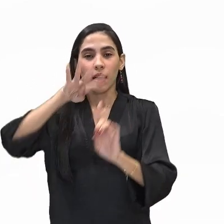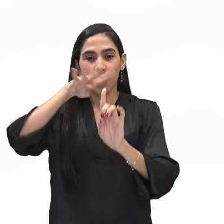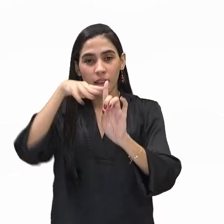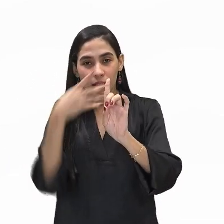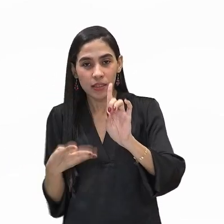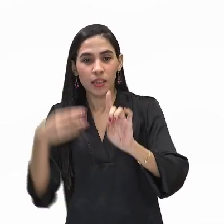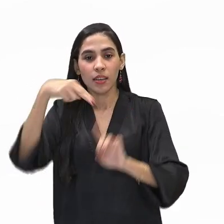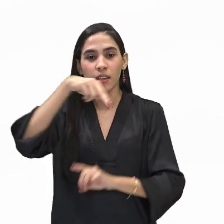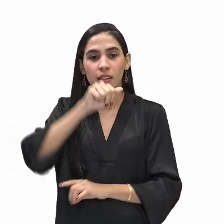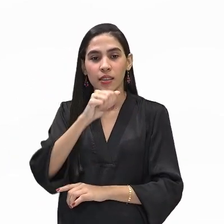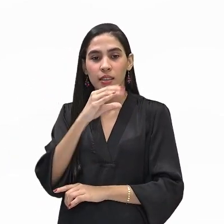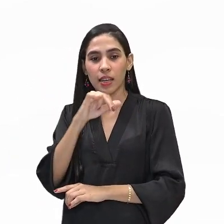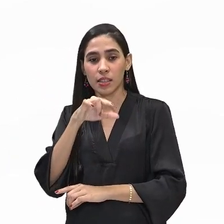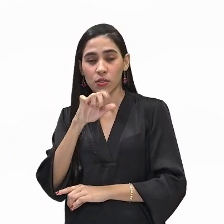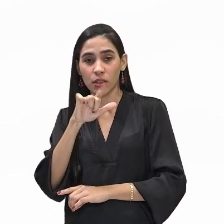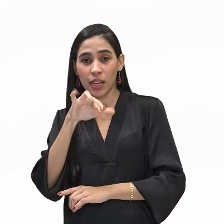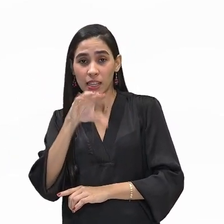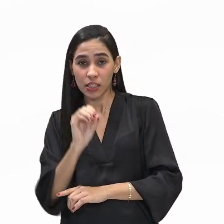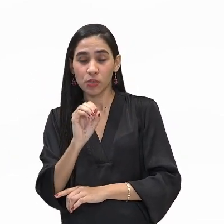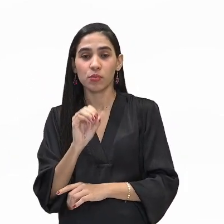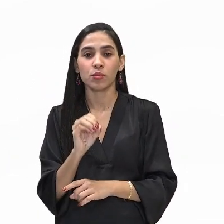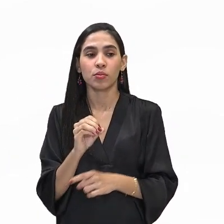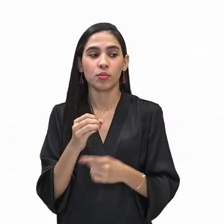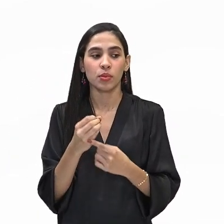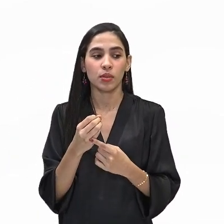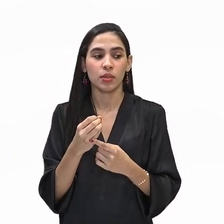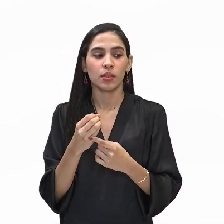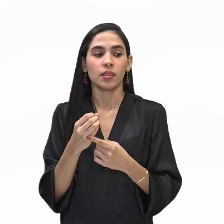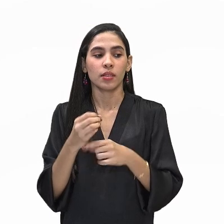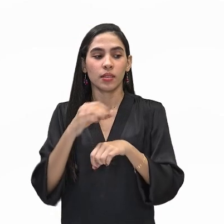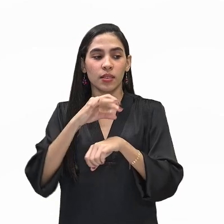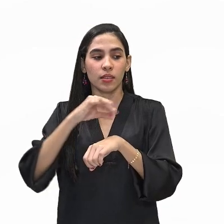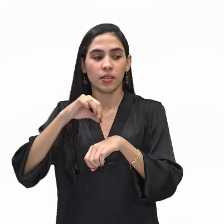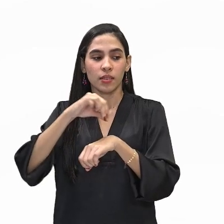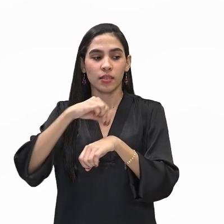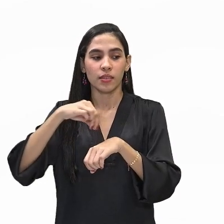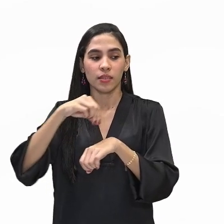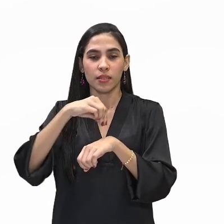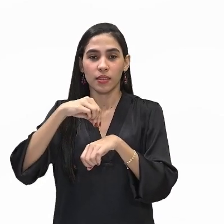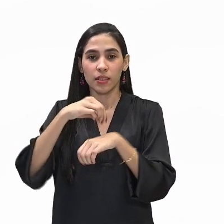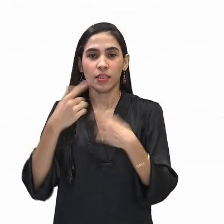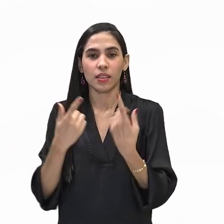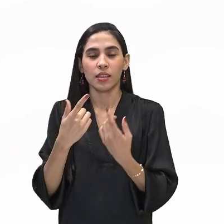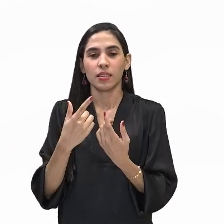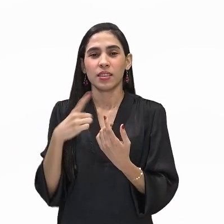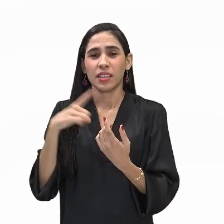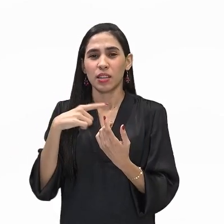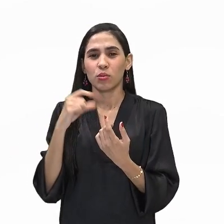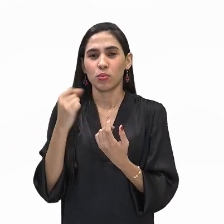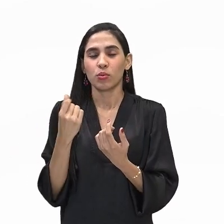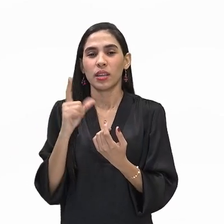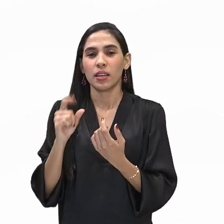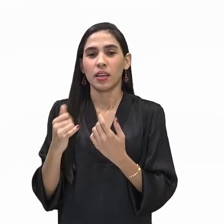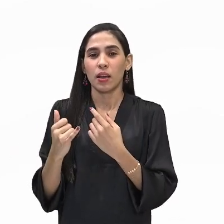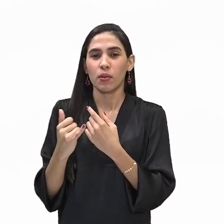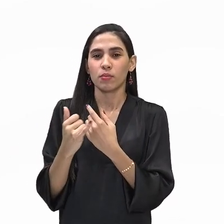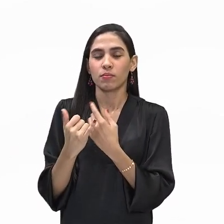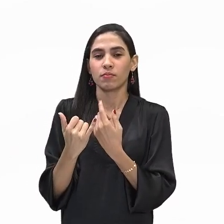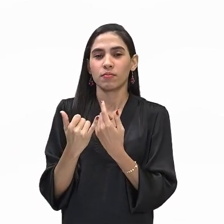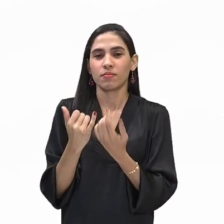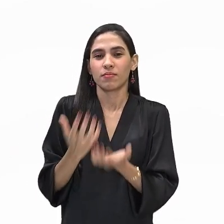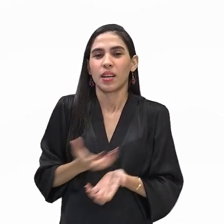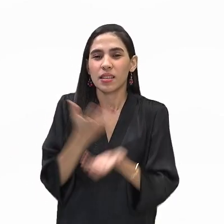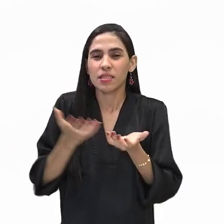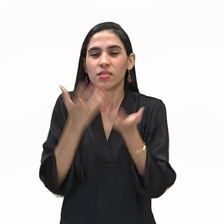nacionalismo, certo? Isso de uma forma exagerada, exacerbada, não é? Incentivando